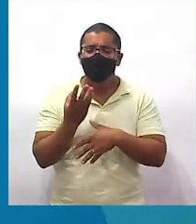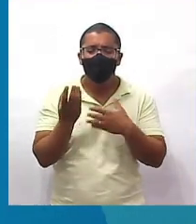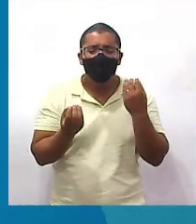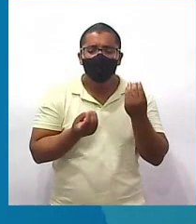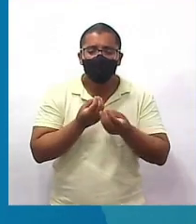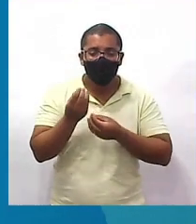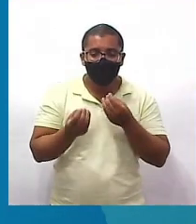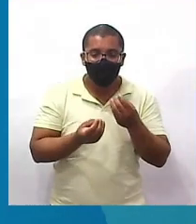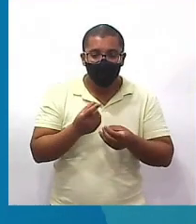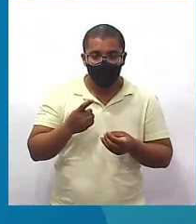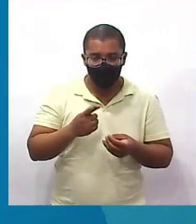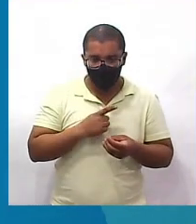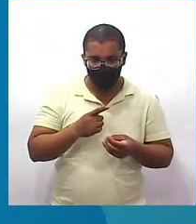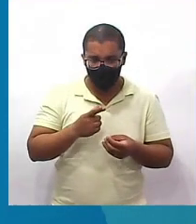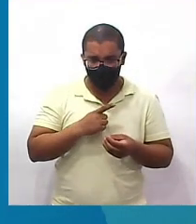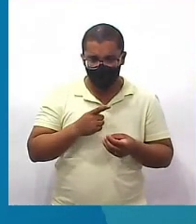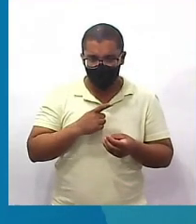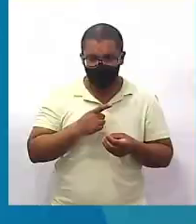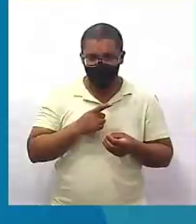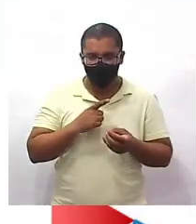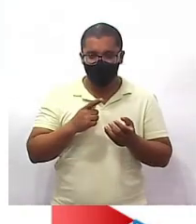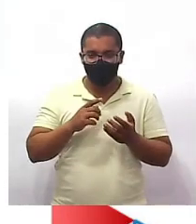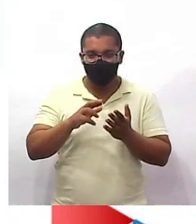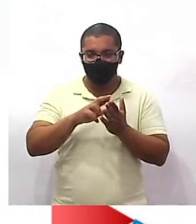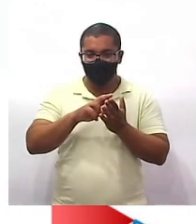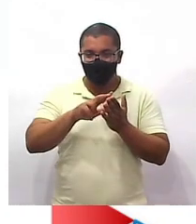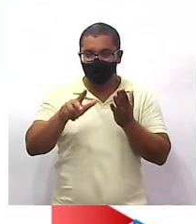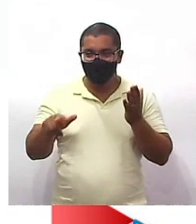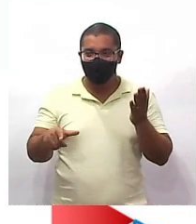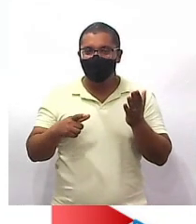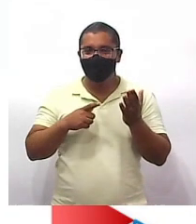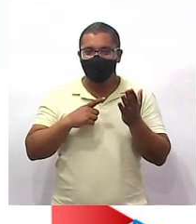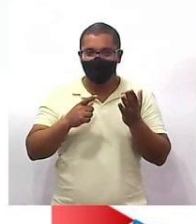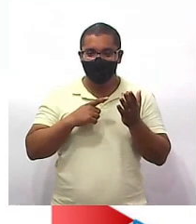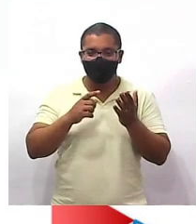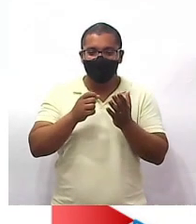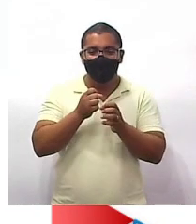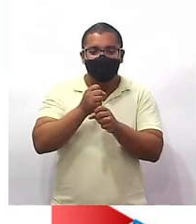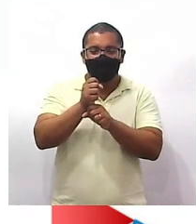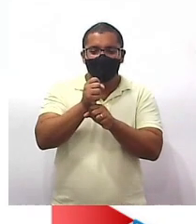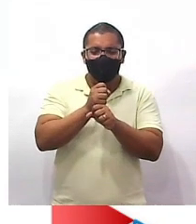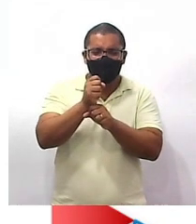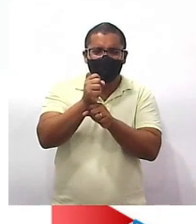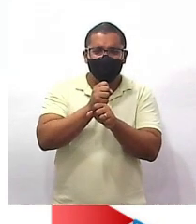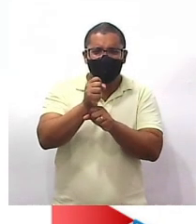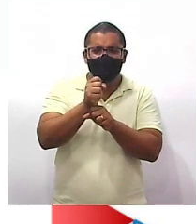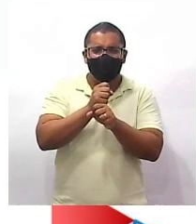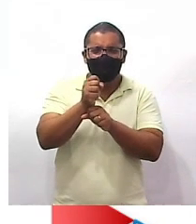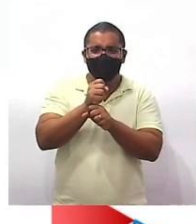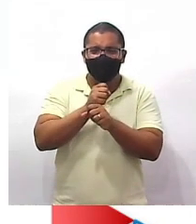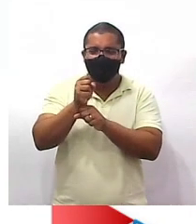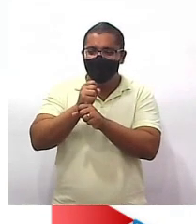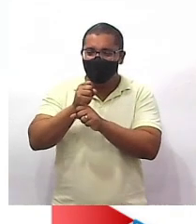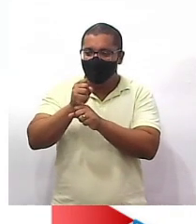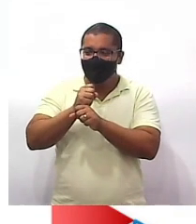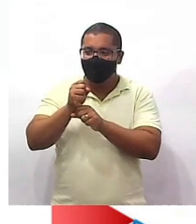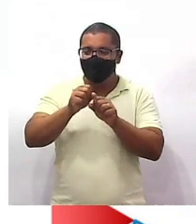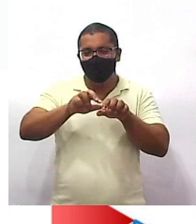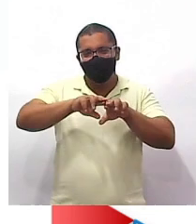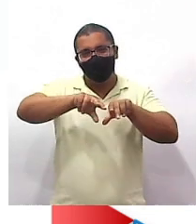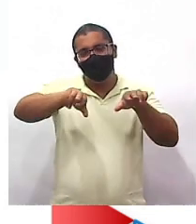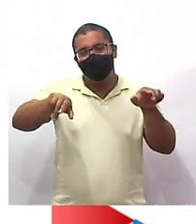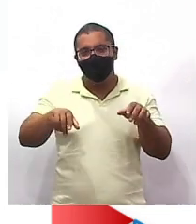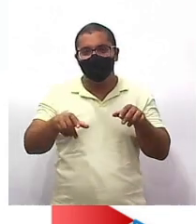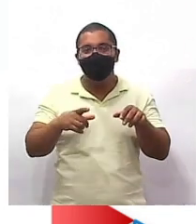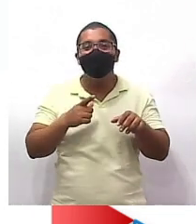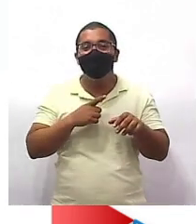de minerais, isso aí durante milhões e milhões de anos. Quando a junção dos minerais, a